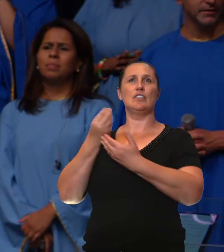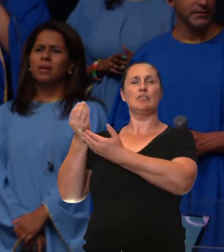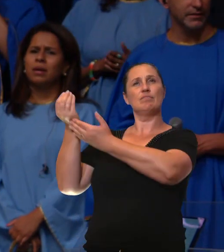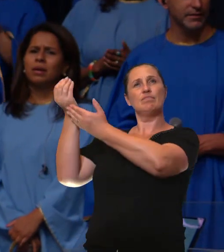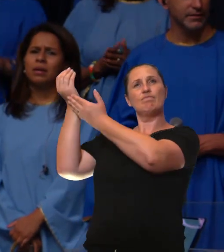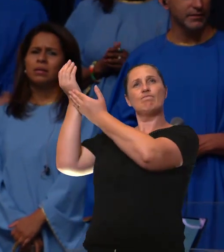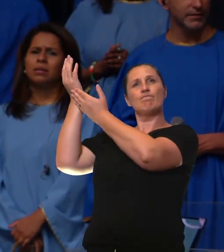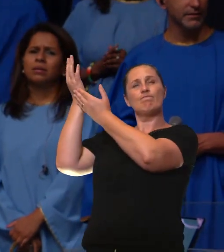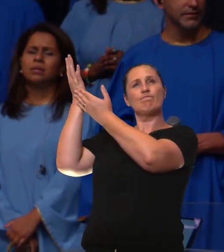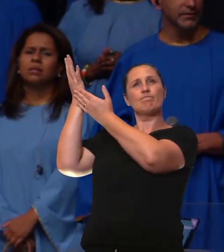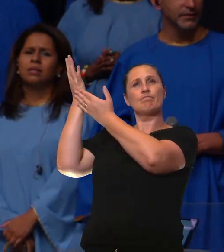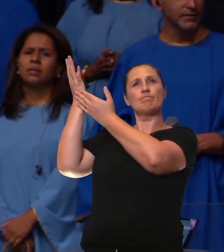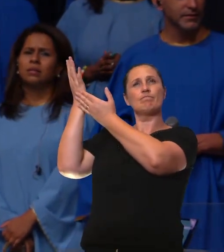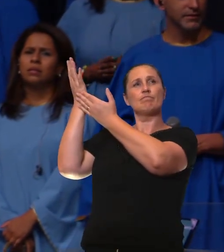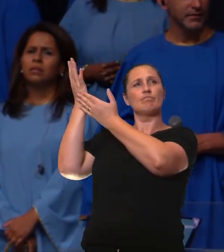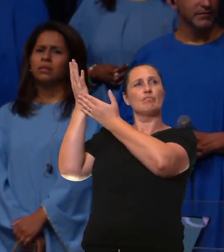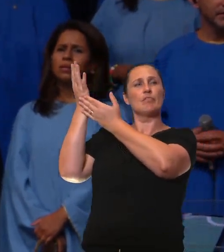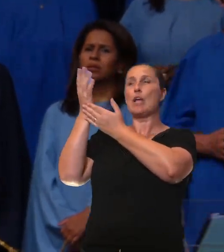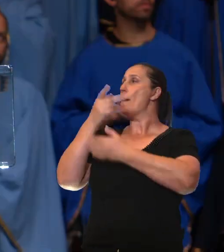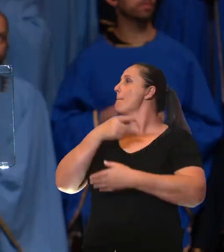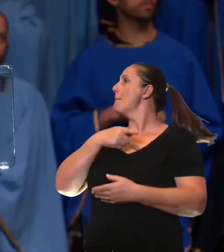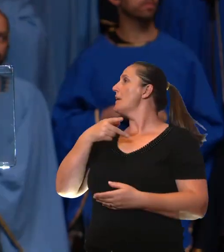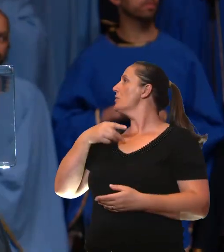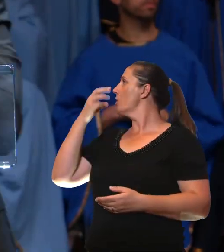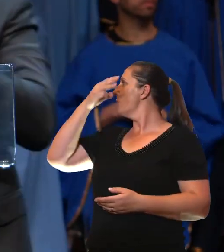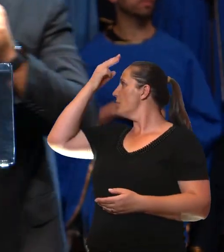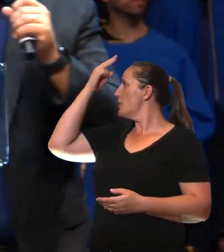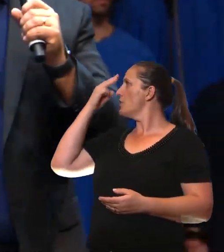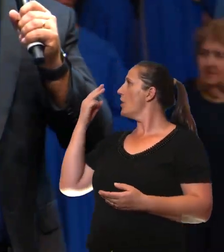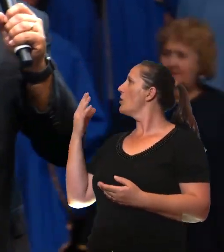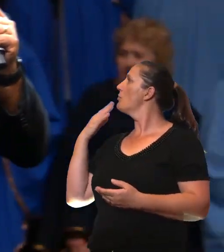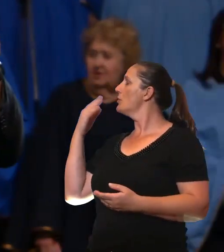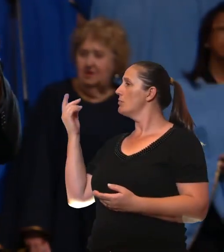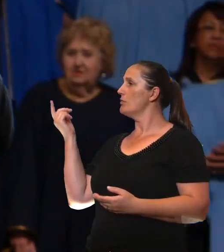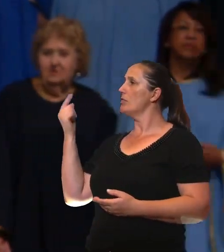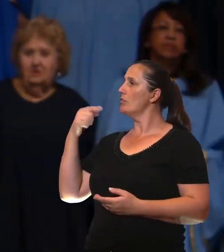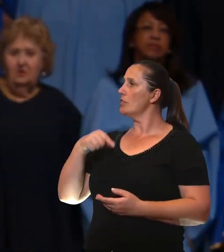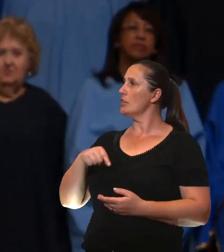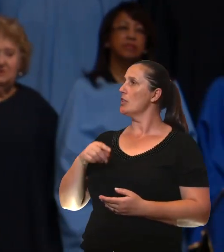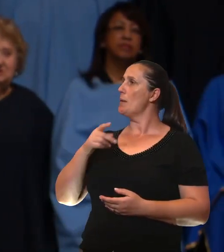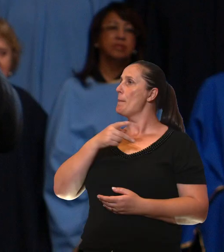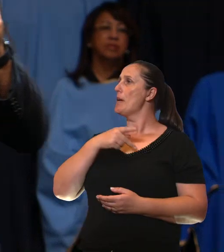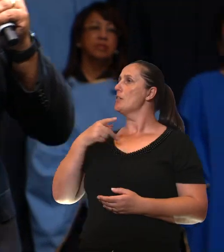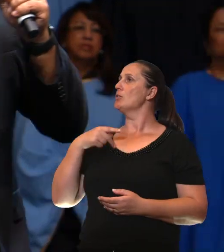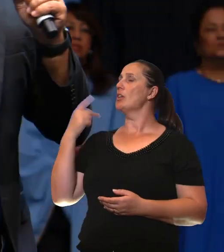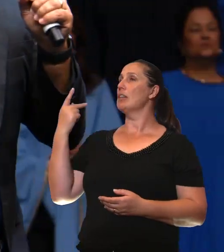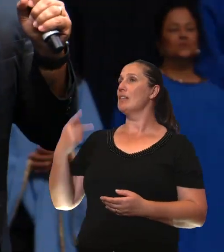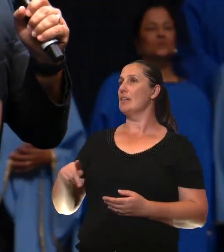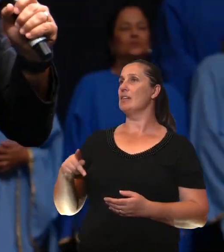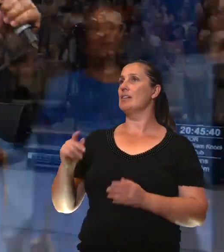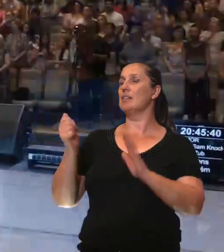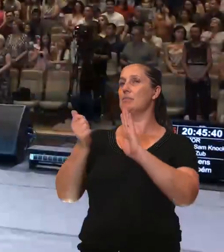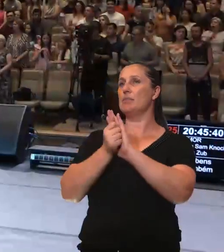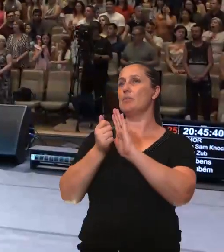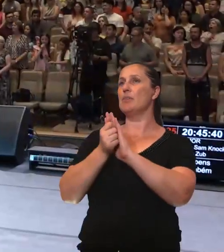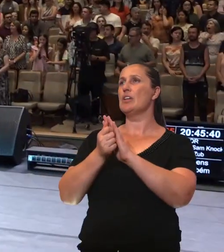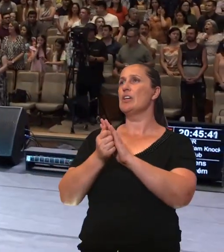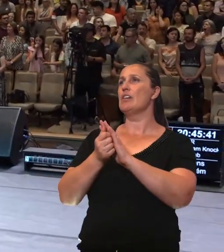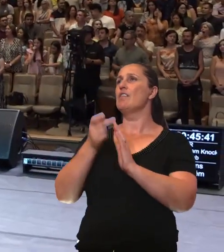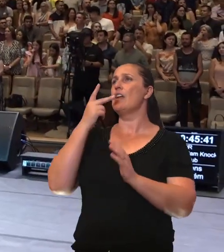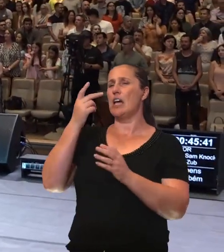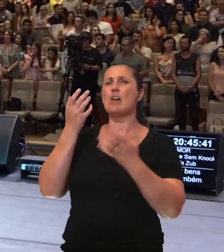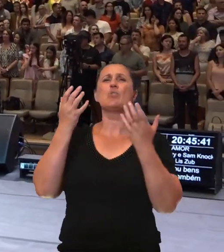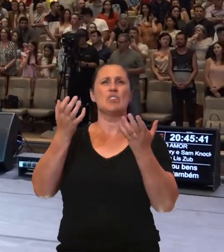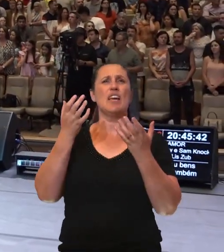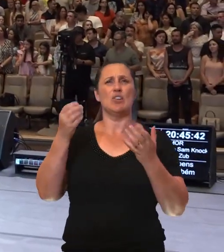ver uma nova vida em Jesus. Pastor Michel, por gentileza, pastor dessa igreja, vem cá você, eu quero pastor, uma